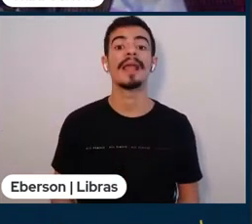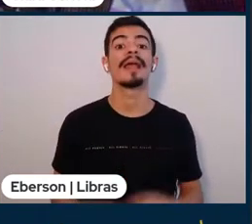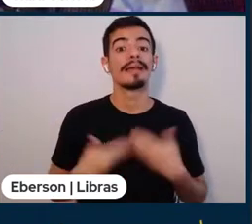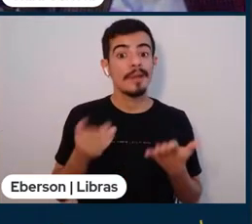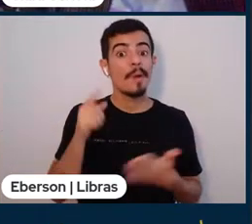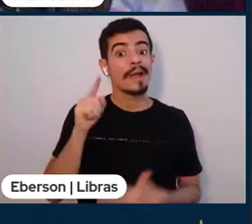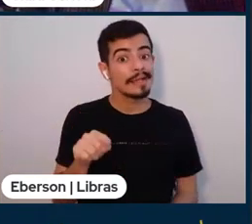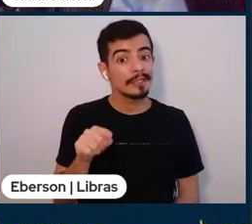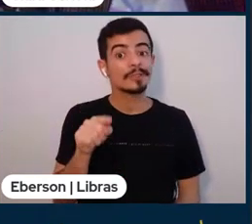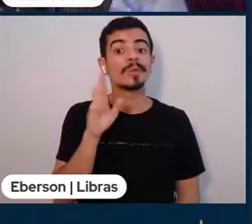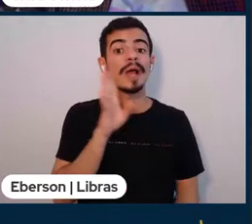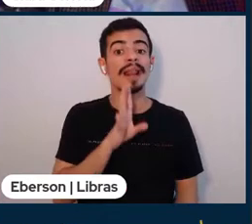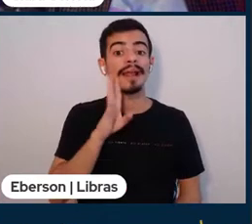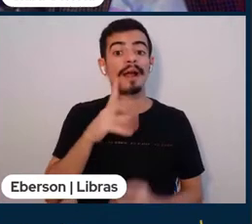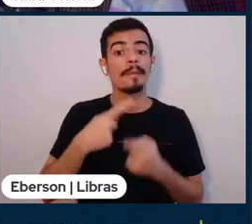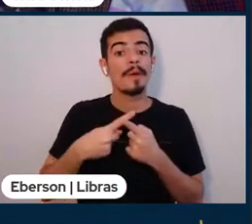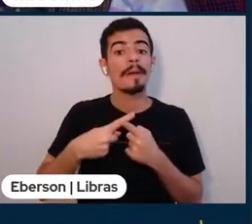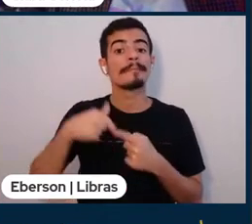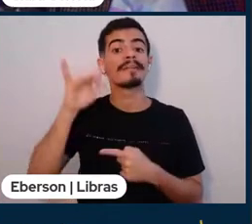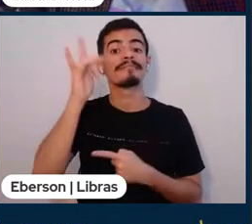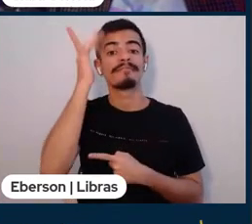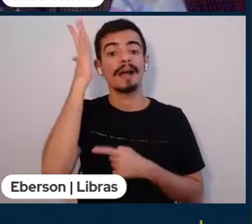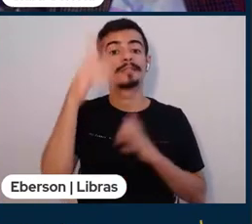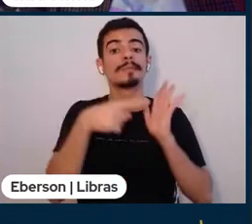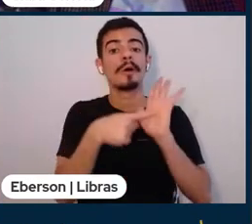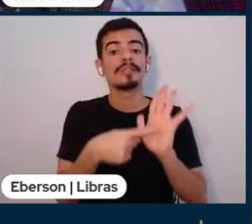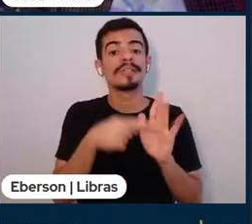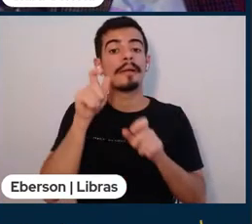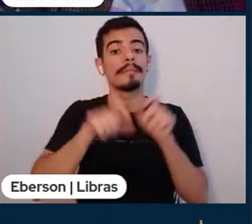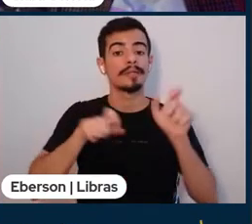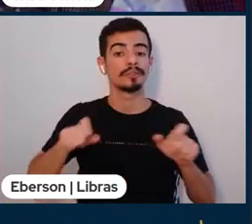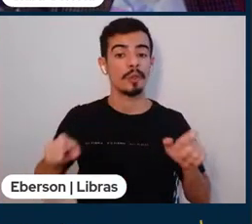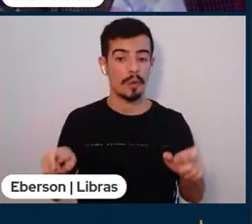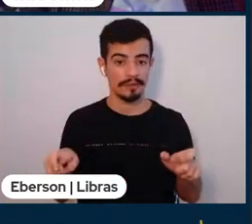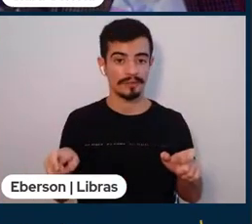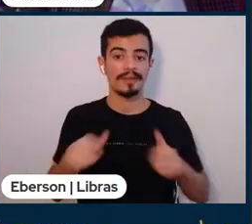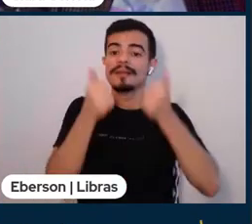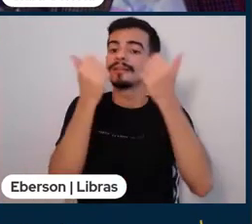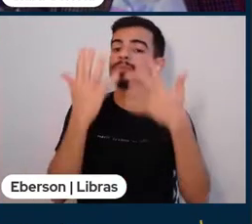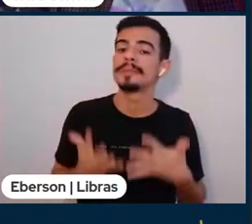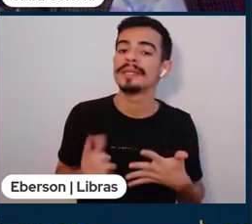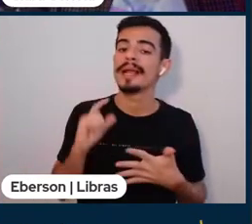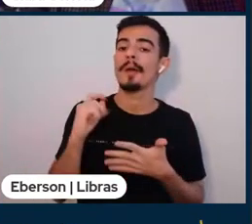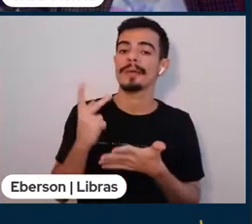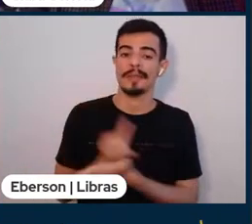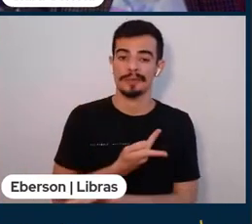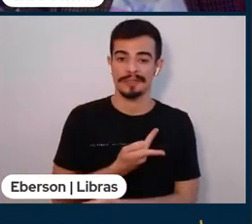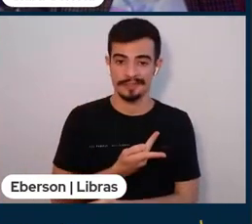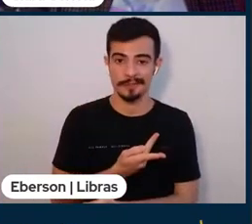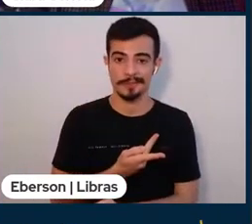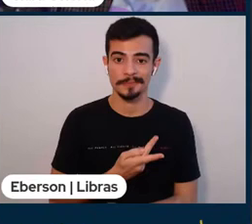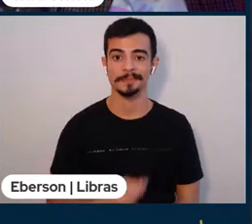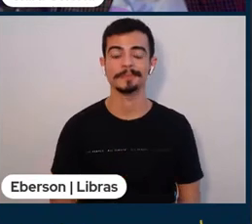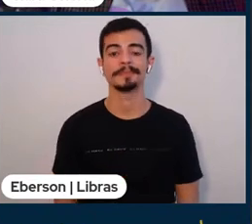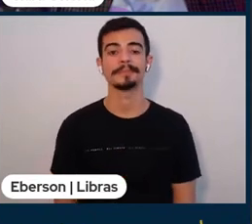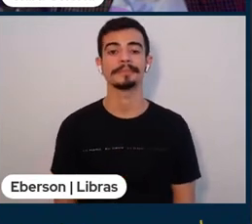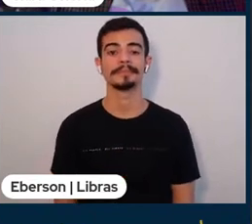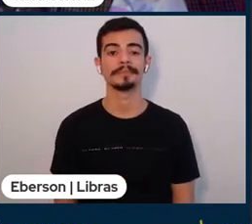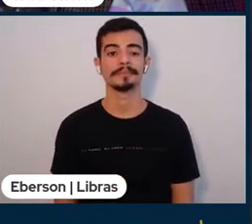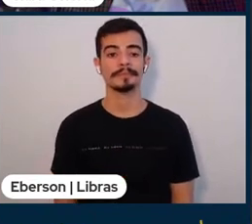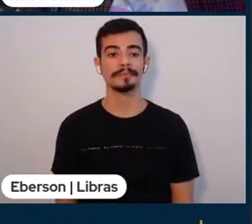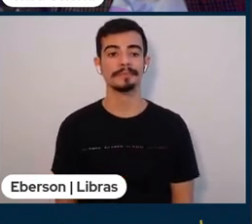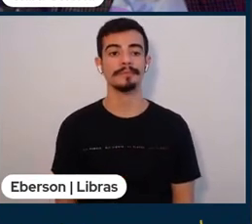porque fica fácil de você mostrar para as pessoas, de você explicar o que está acontecendo. E eu também